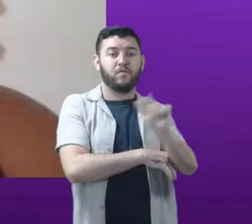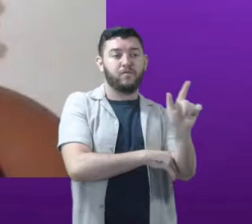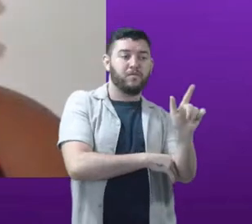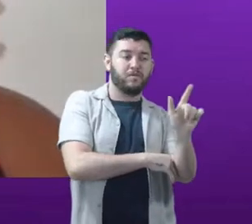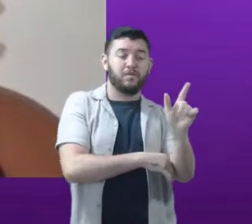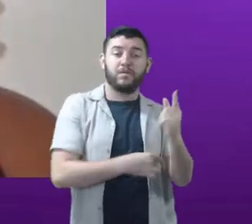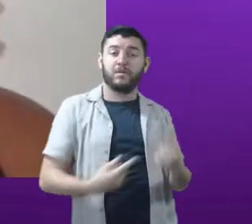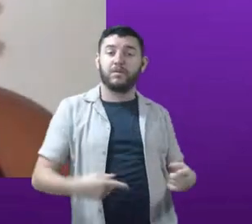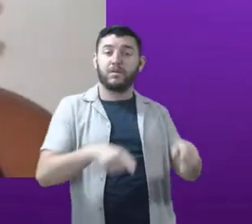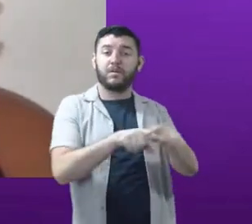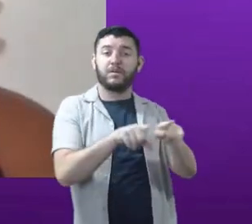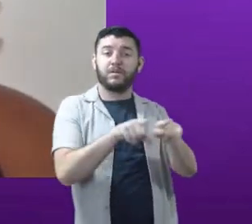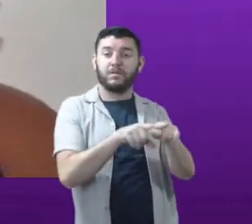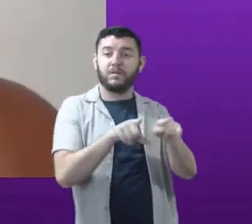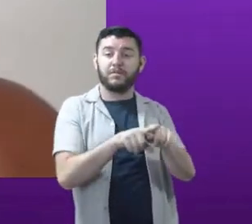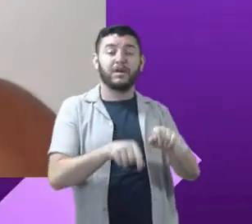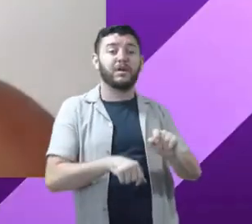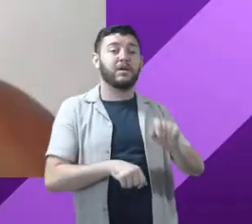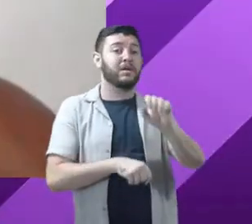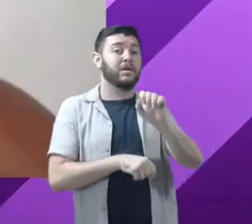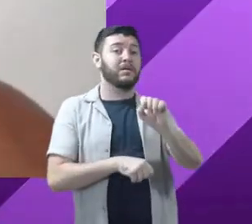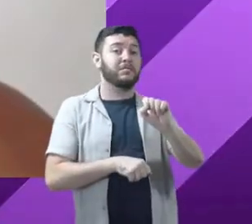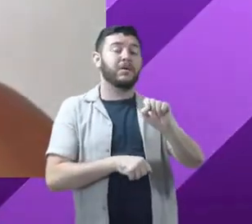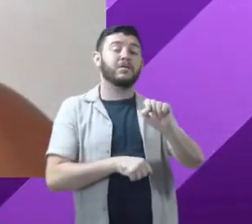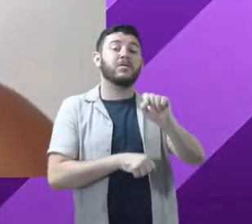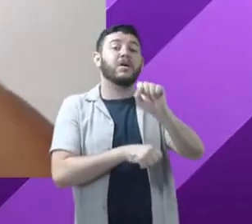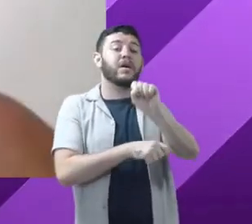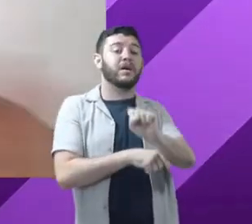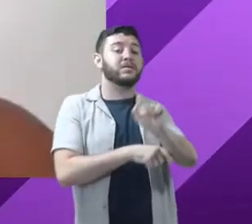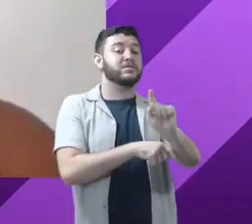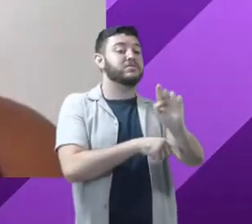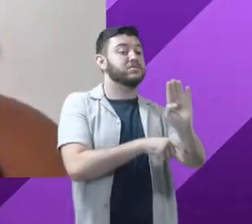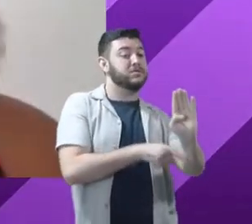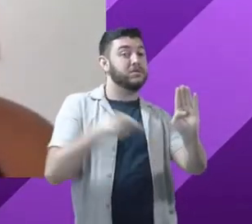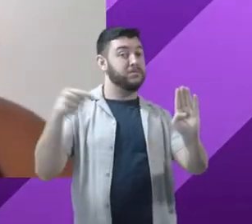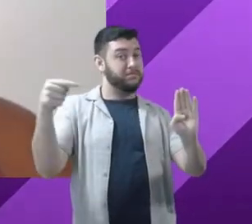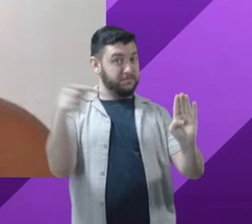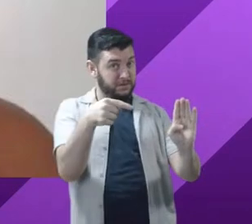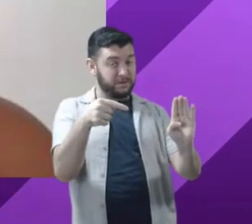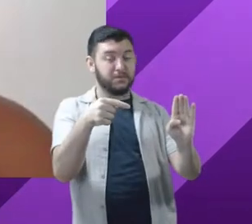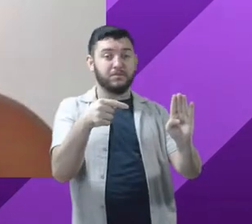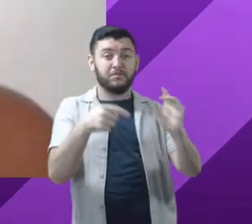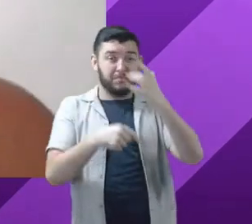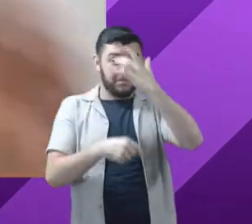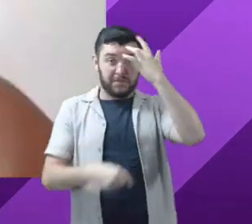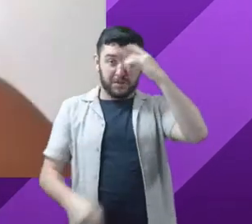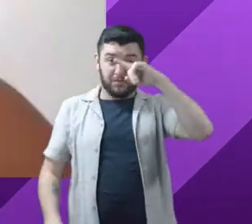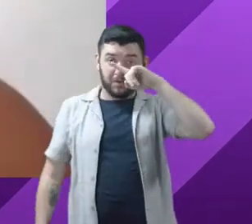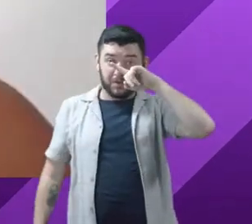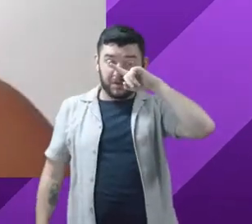também pelo Serviço Geológico, né, do Brasil, essas pessoas não estão em risco.